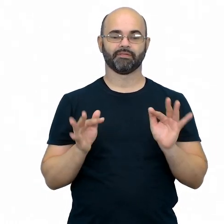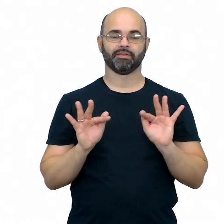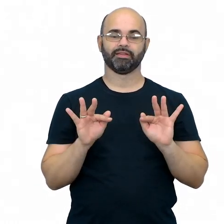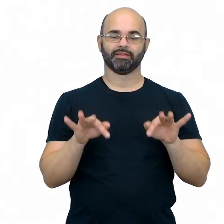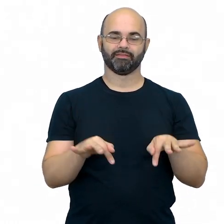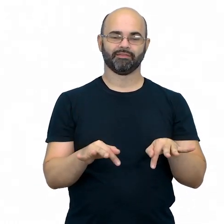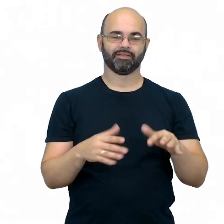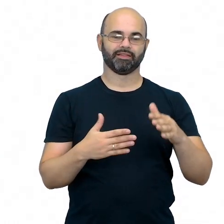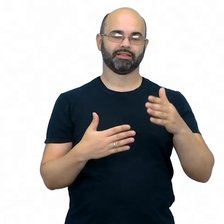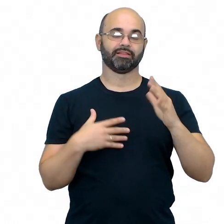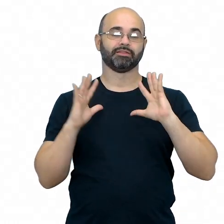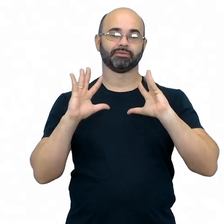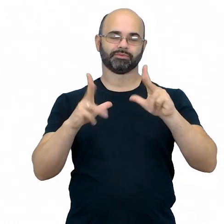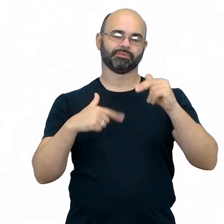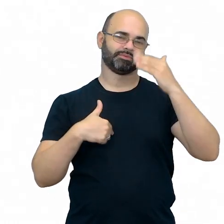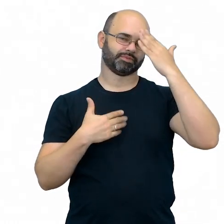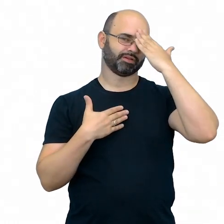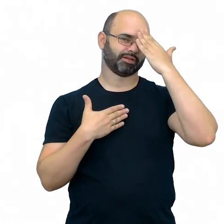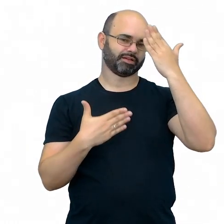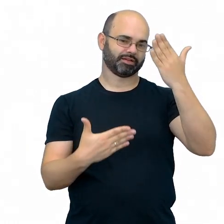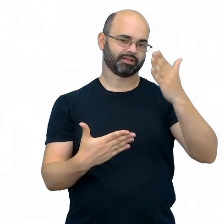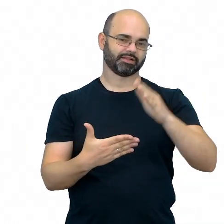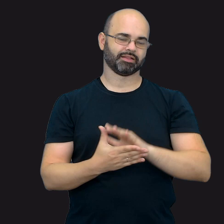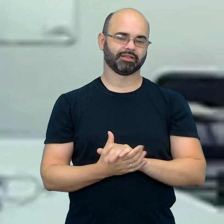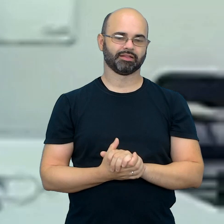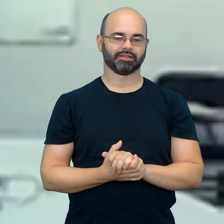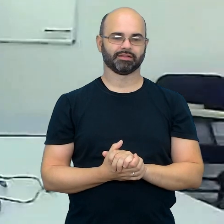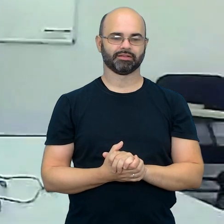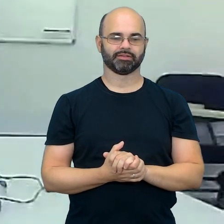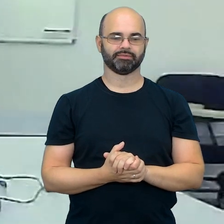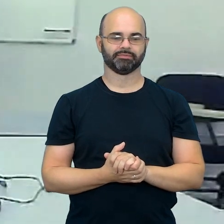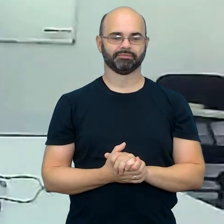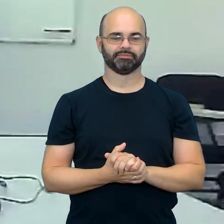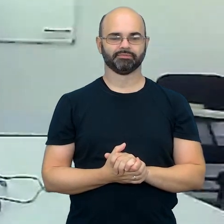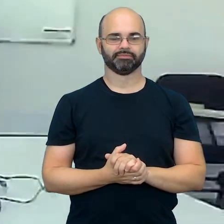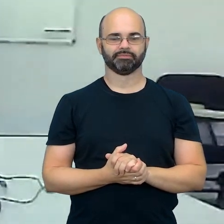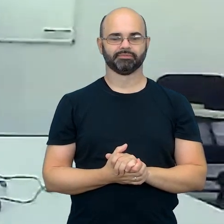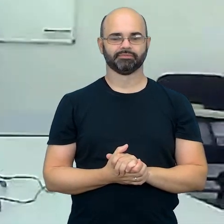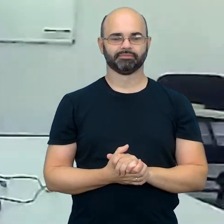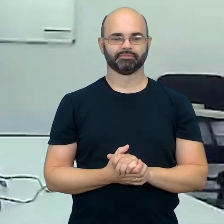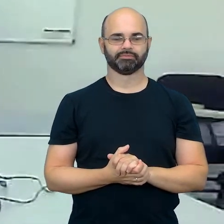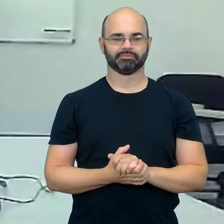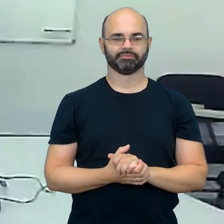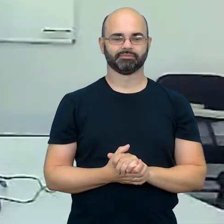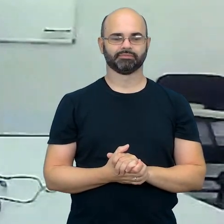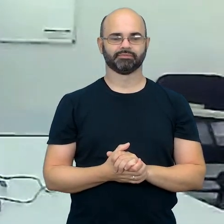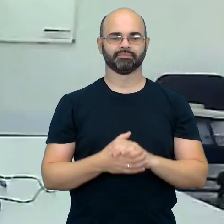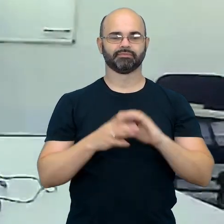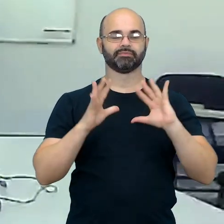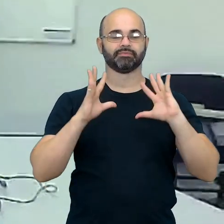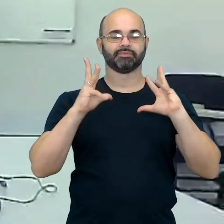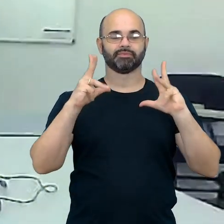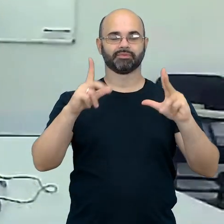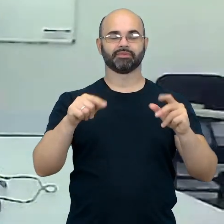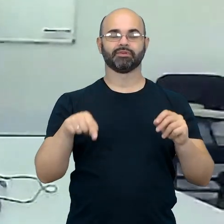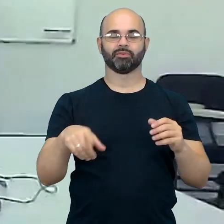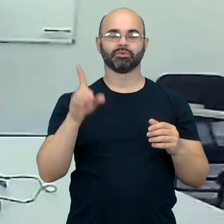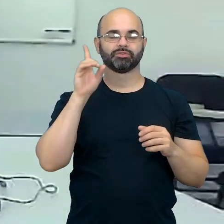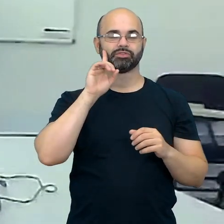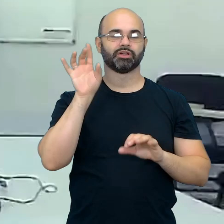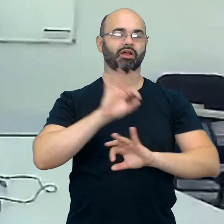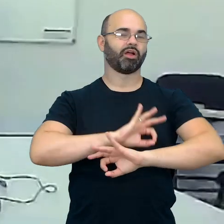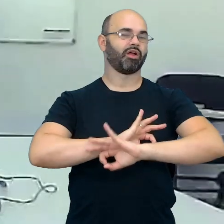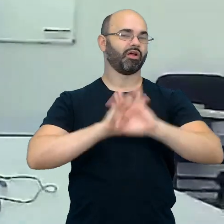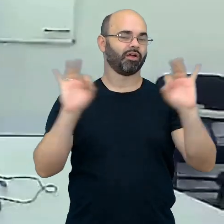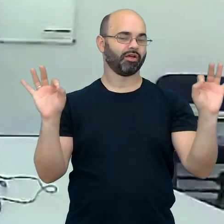agradecendo a todos por essa atenção. Vou parar de compartilhar. Eu desejo a todos um excelente dia,